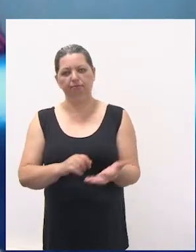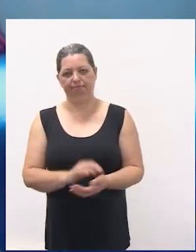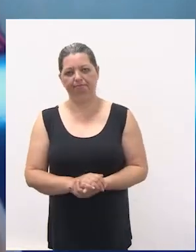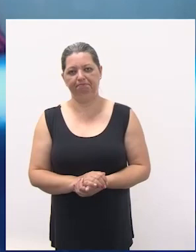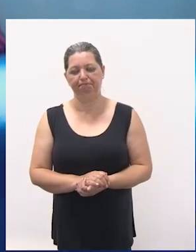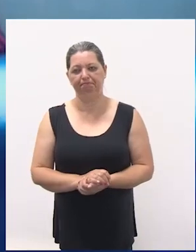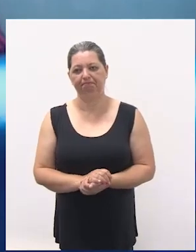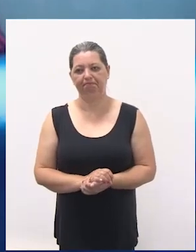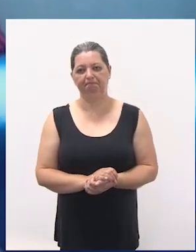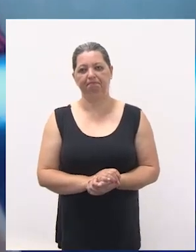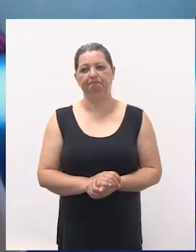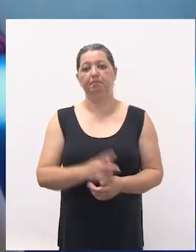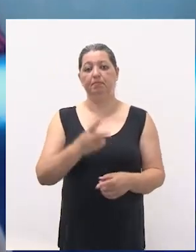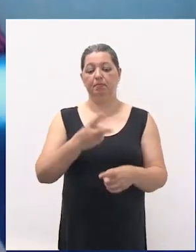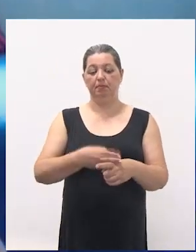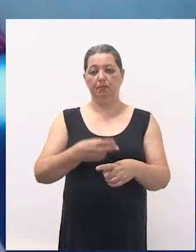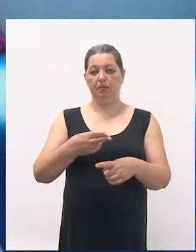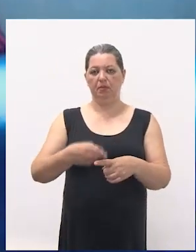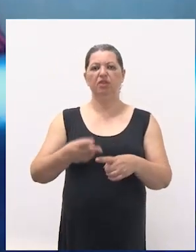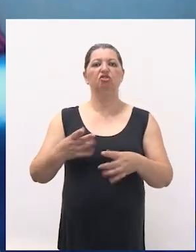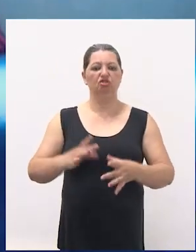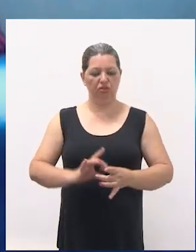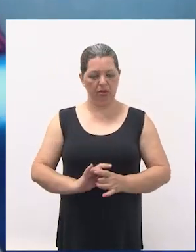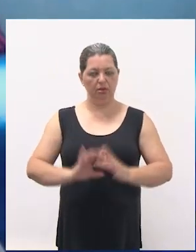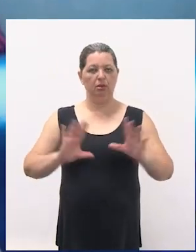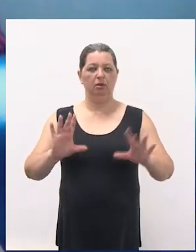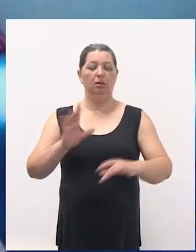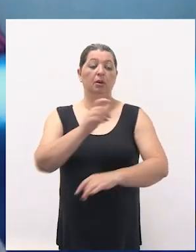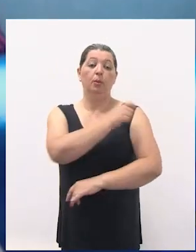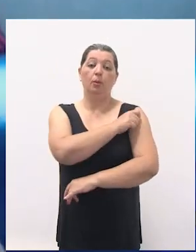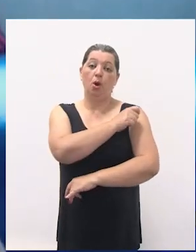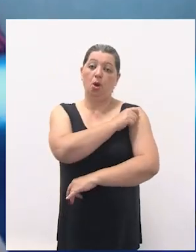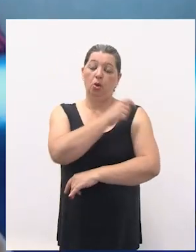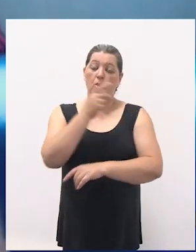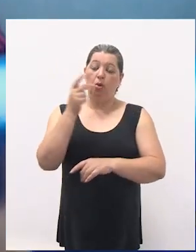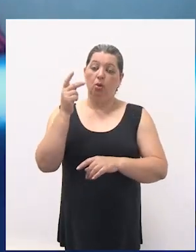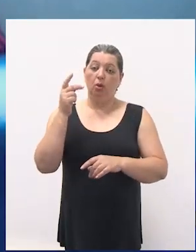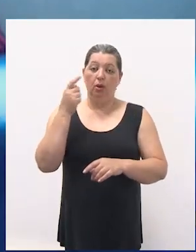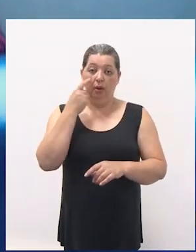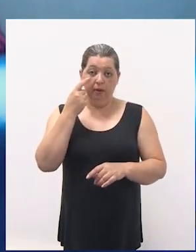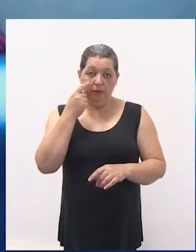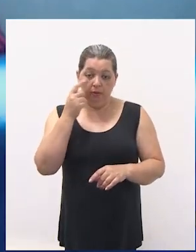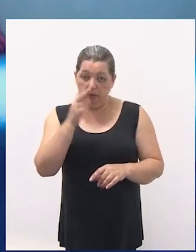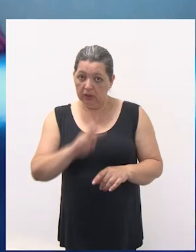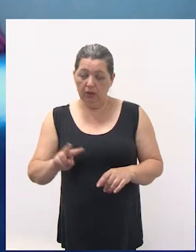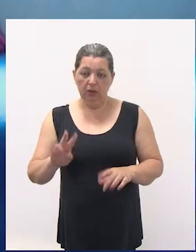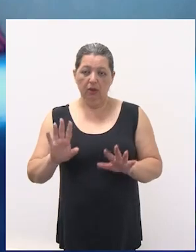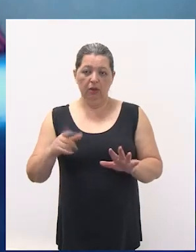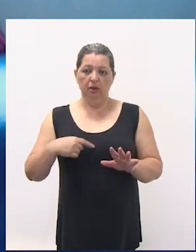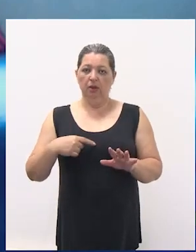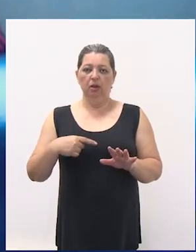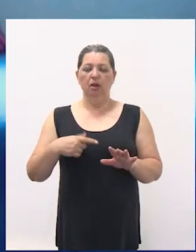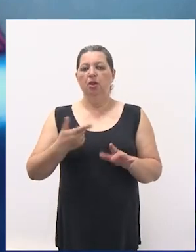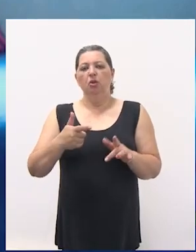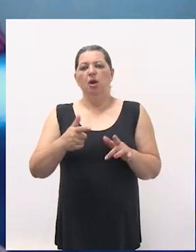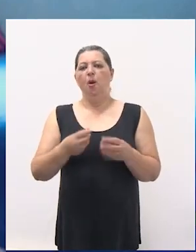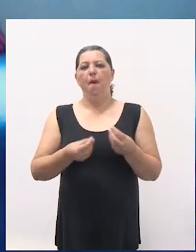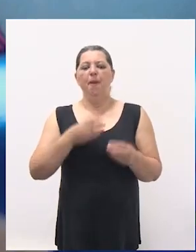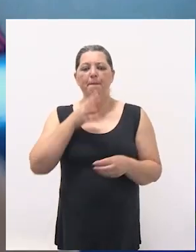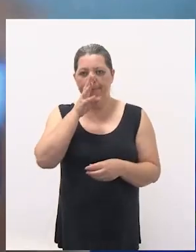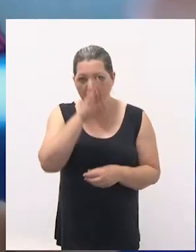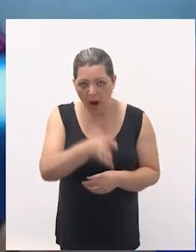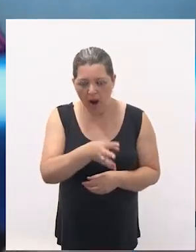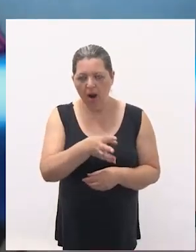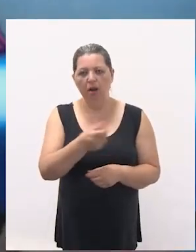A edição já fica disponível para o aluno visualizar, mas o aluno não vai poder mexer nesse arquivo. E aí você não tem que ficar